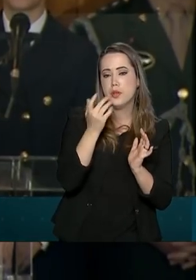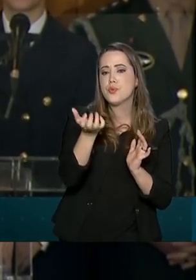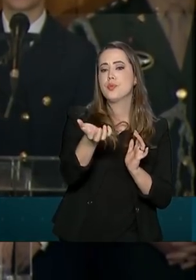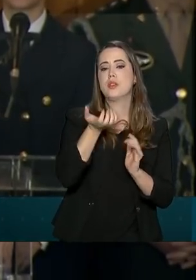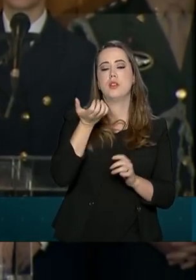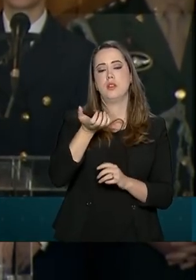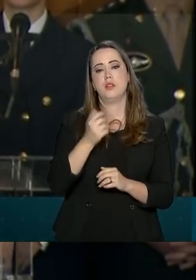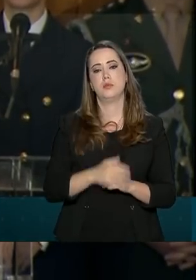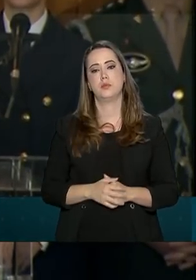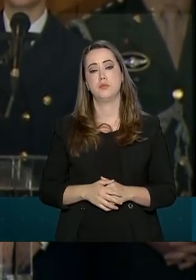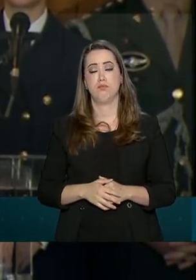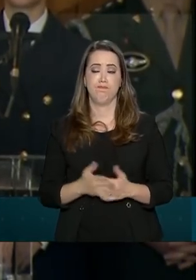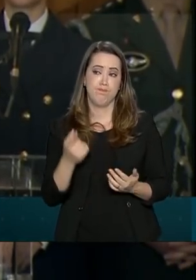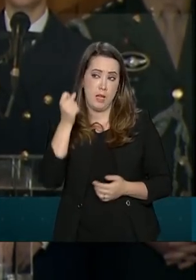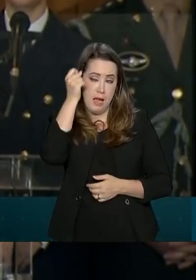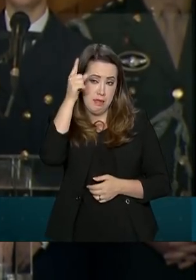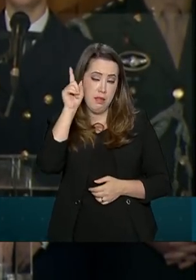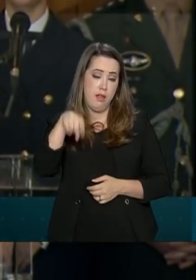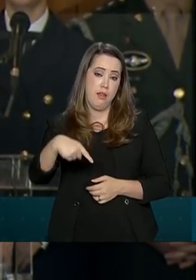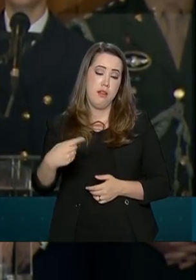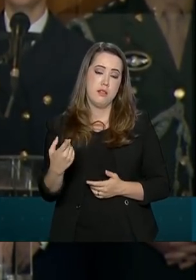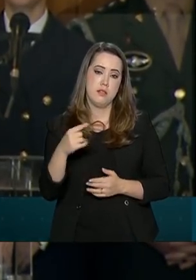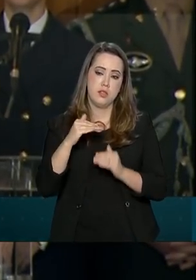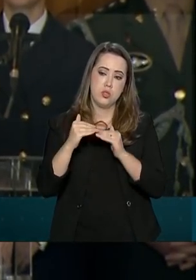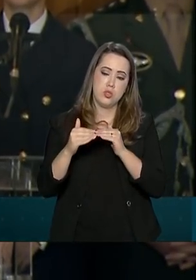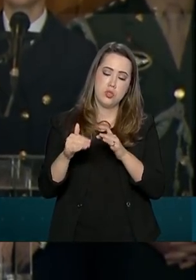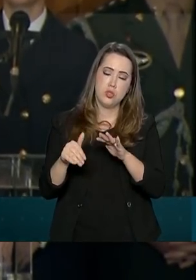sim, os generais